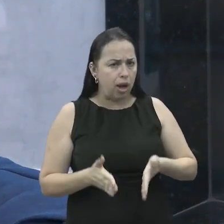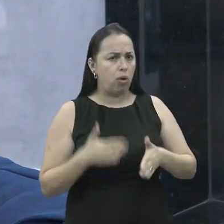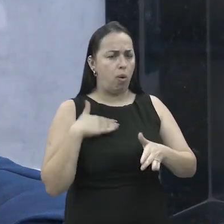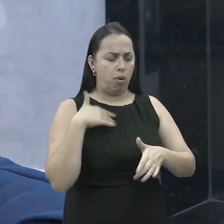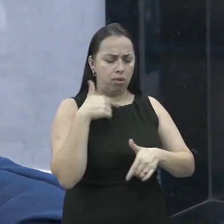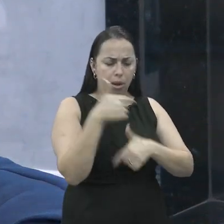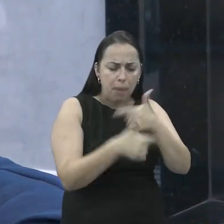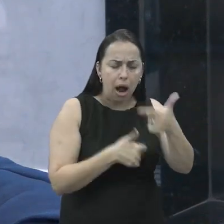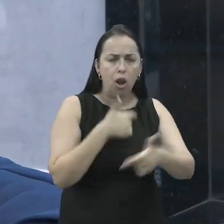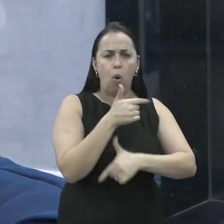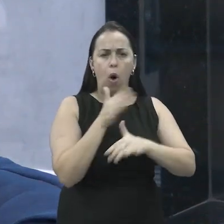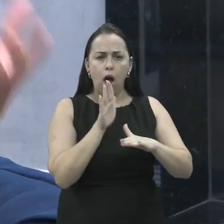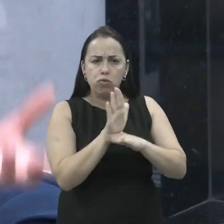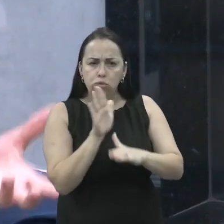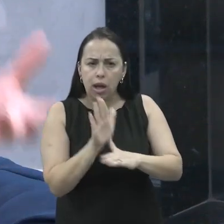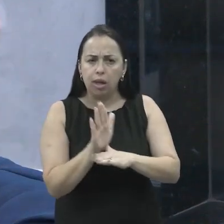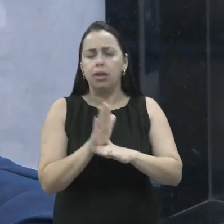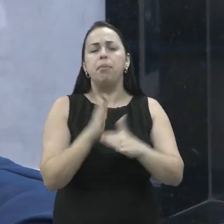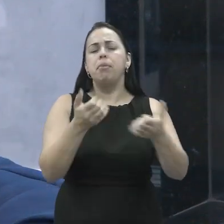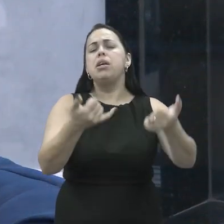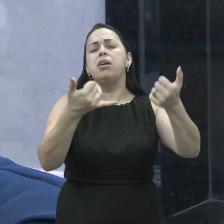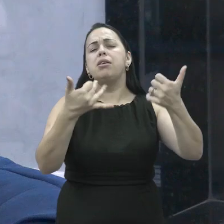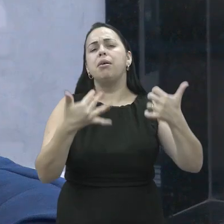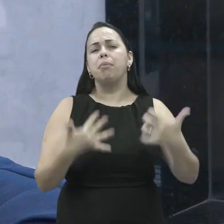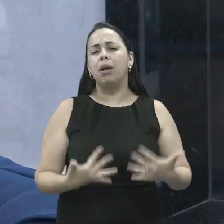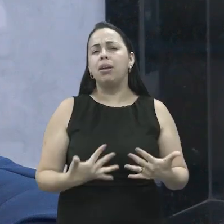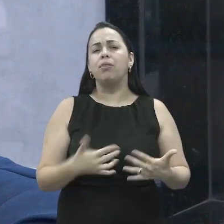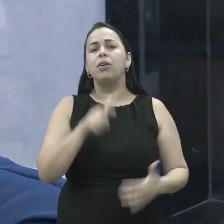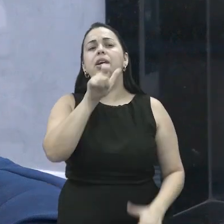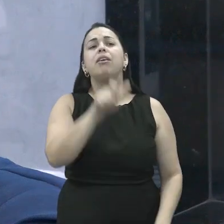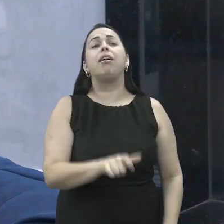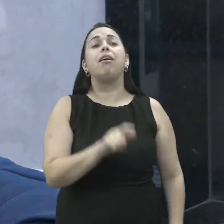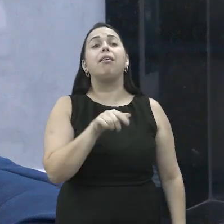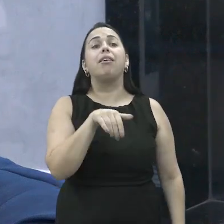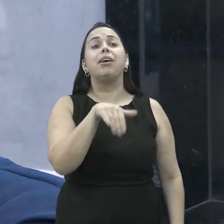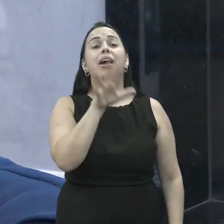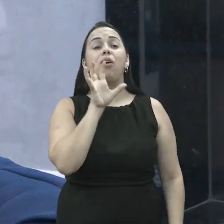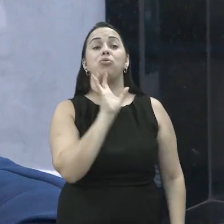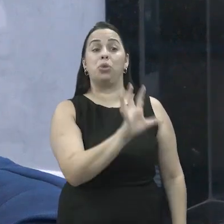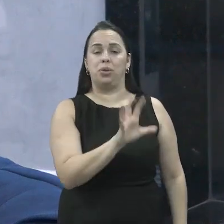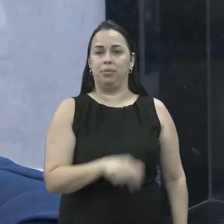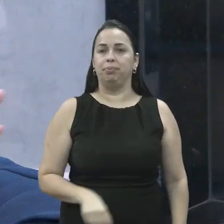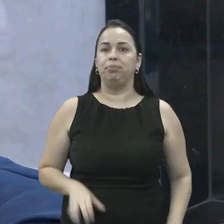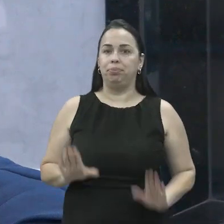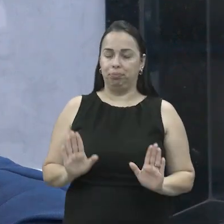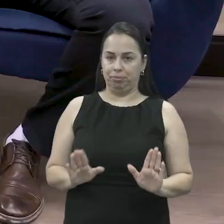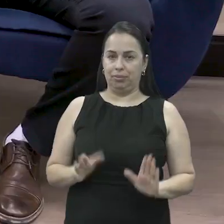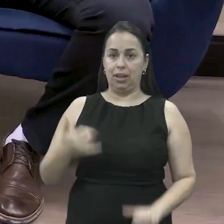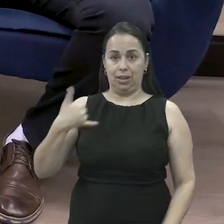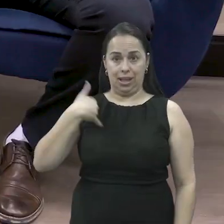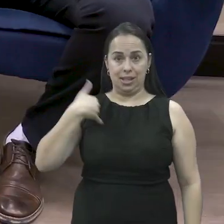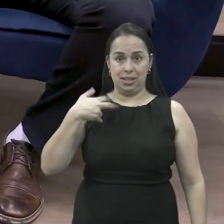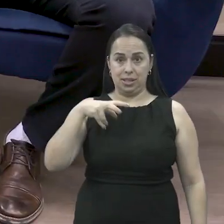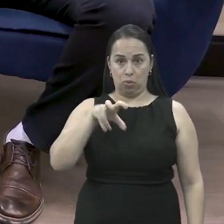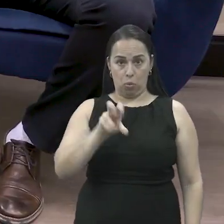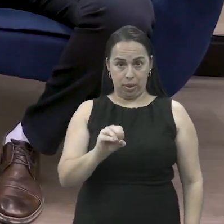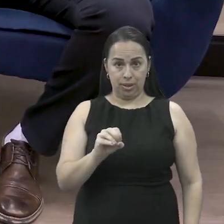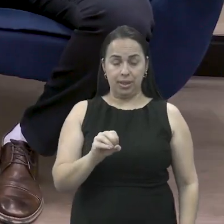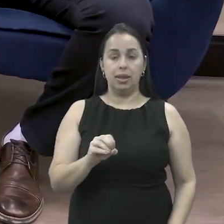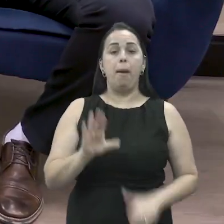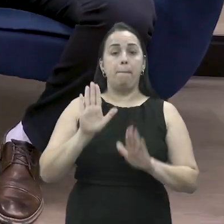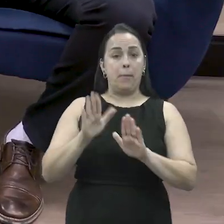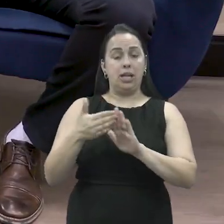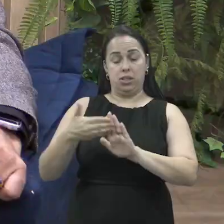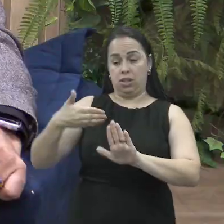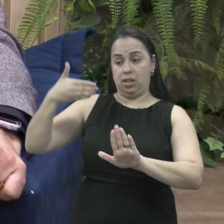teve, atuando de forma direta ou indireta? Conta pra gente quem que é o Cláudio. Vamos lá. Dani, eu estou com